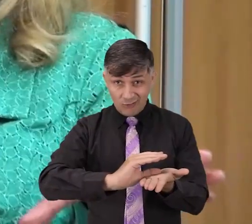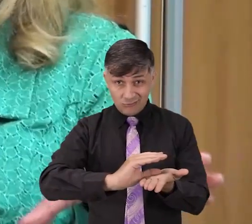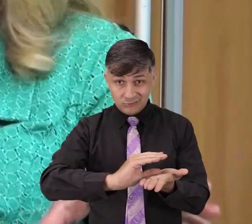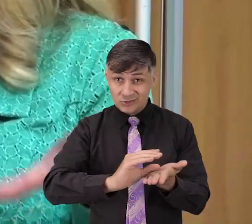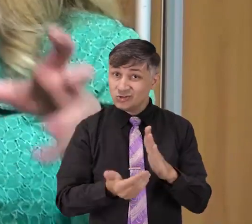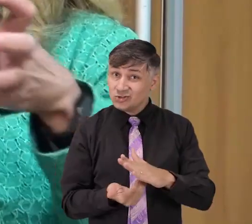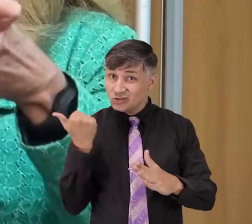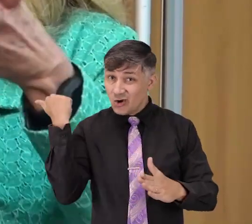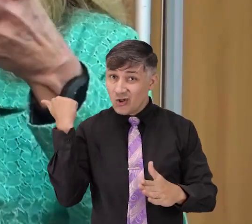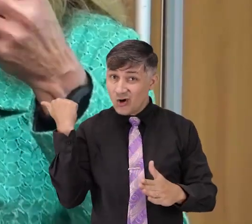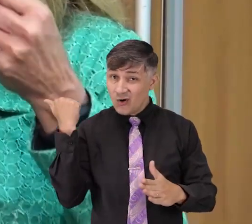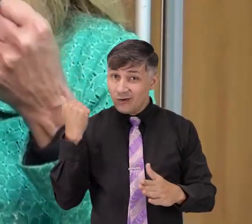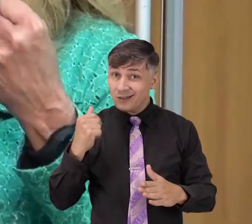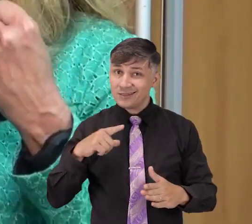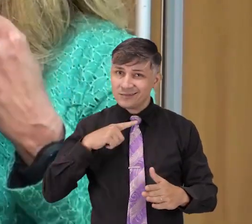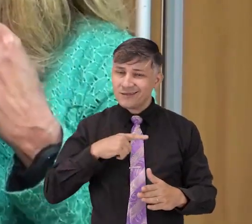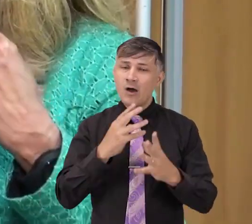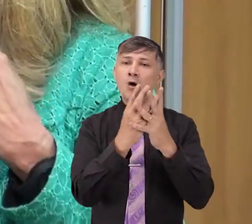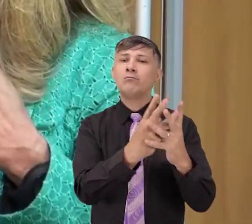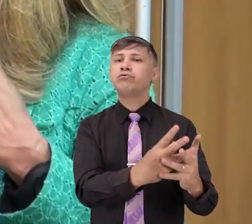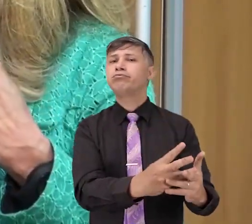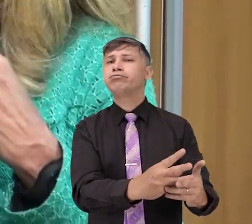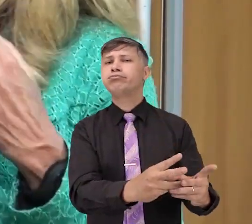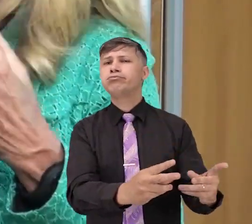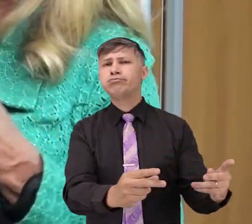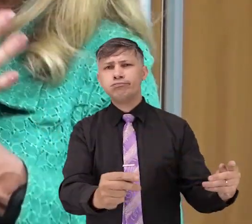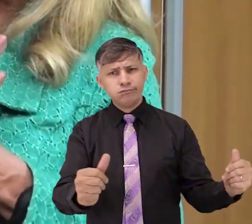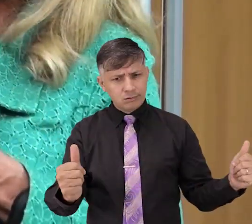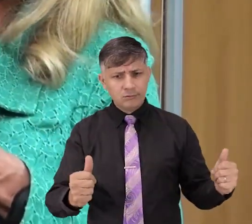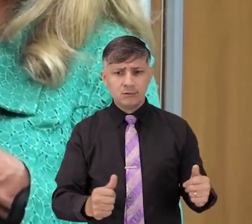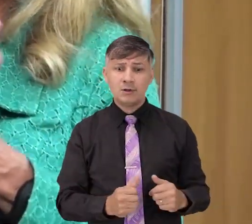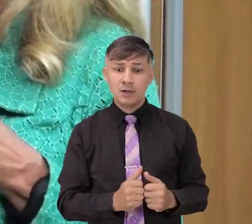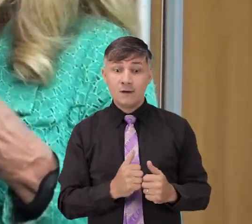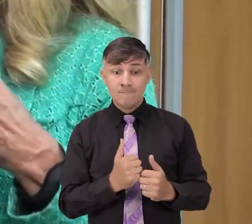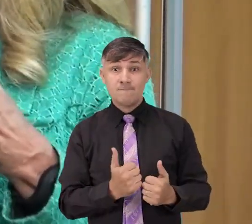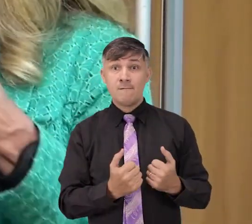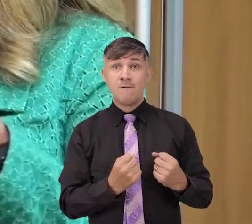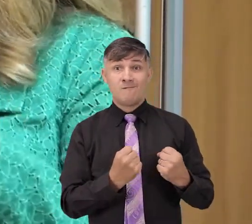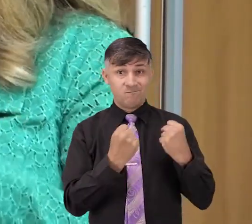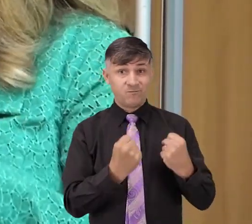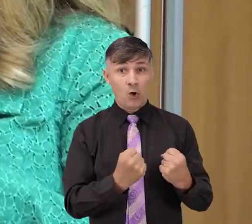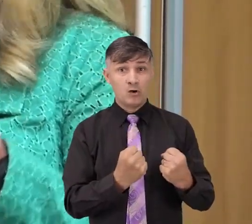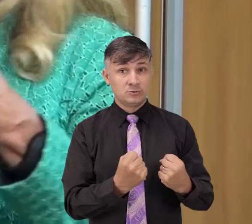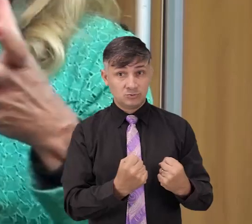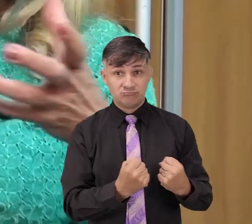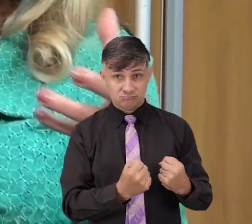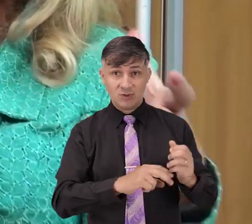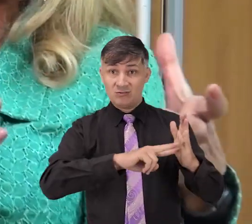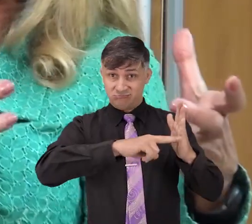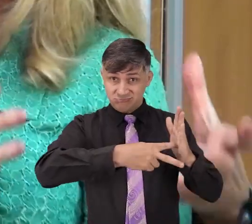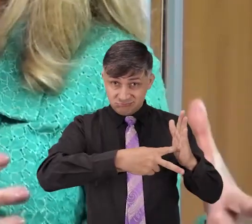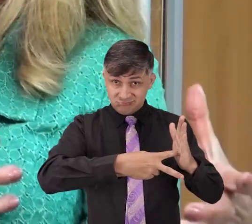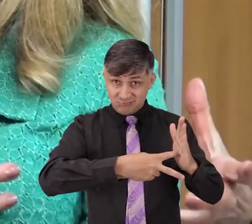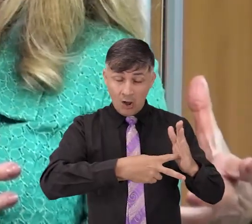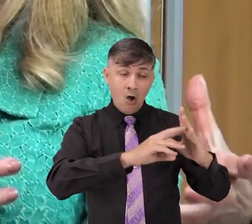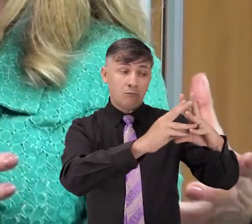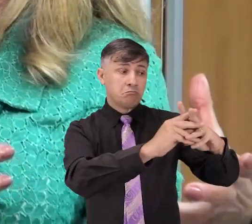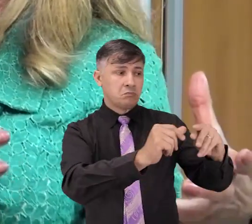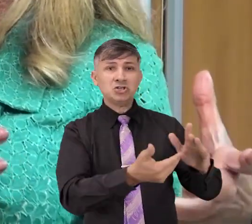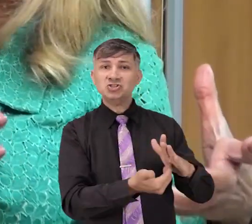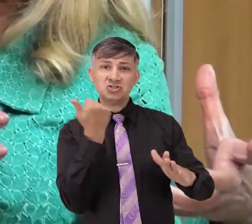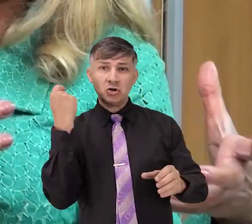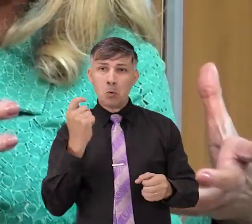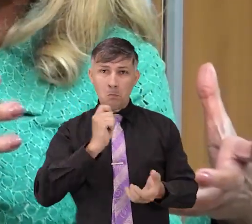outra discussão, quando houve esvaziamento da sustentação financeira das entidades sindicais,